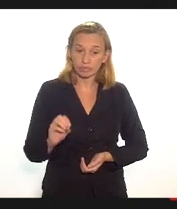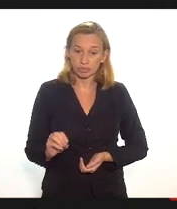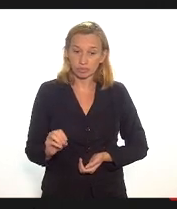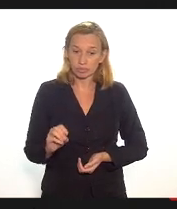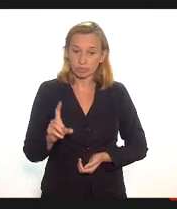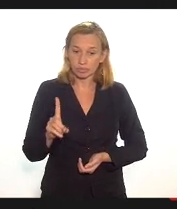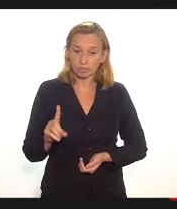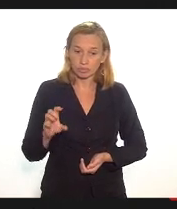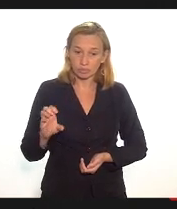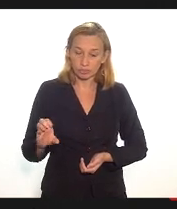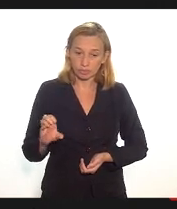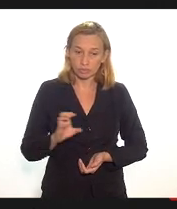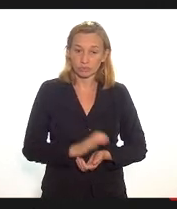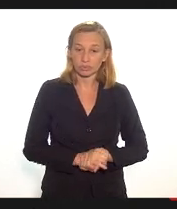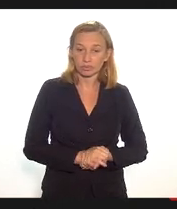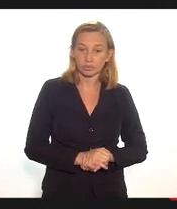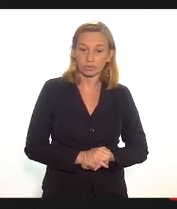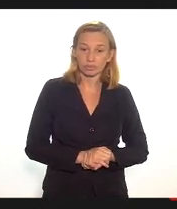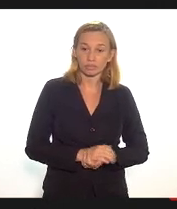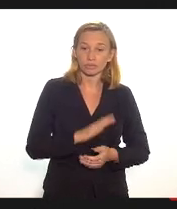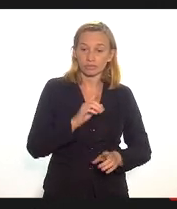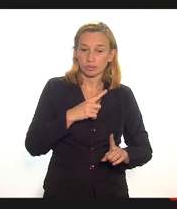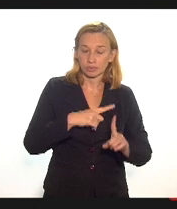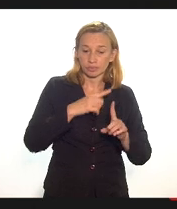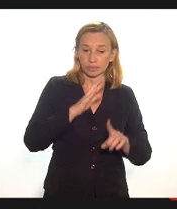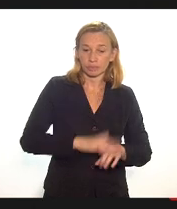CNODC mais a